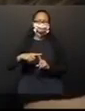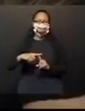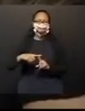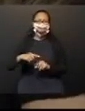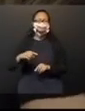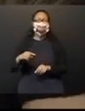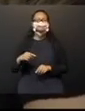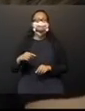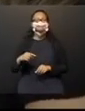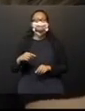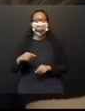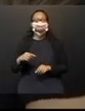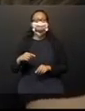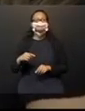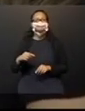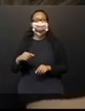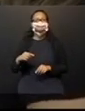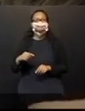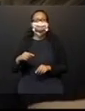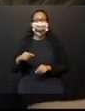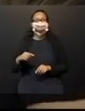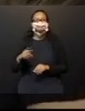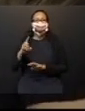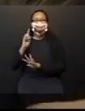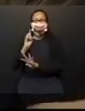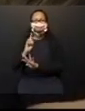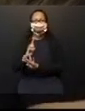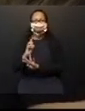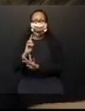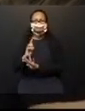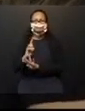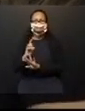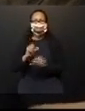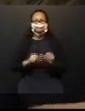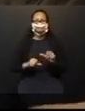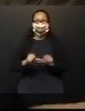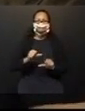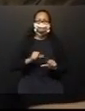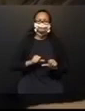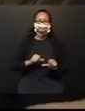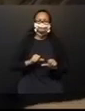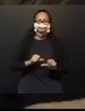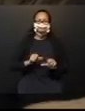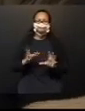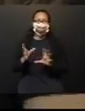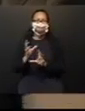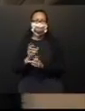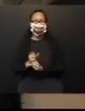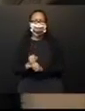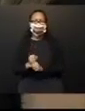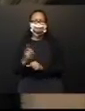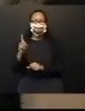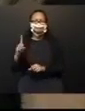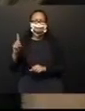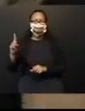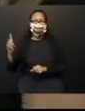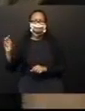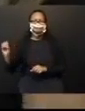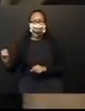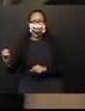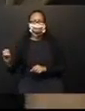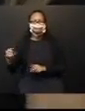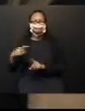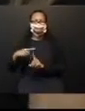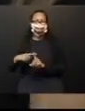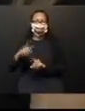110? Eu passei a dezena para cá, ó. Então, eu tenho que somar 110 mais